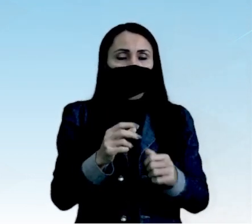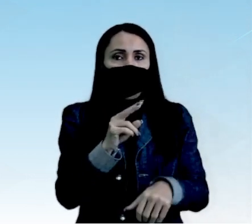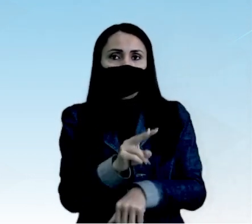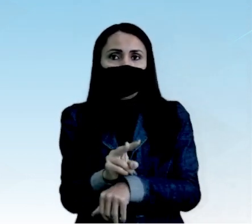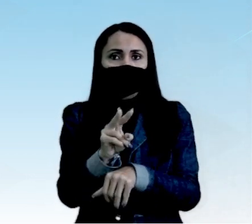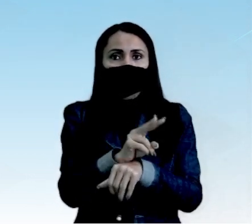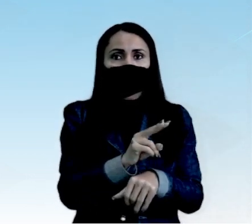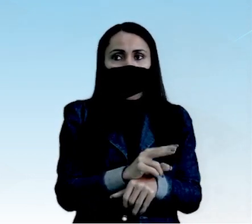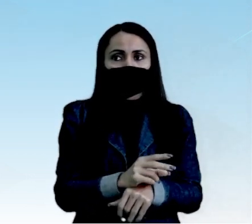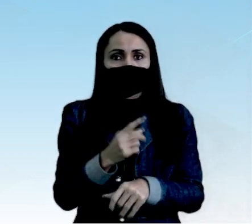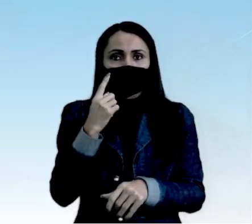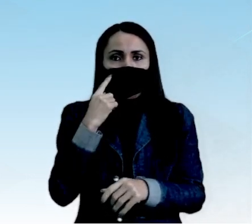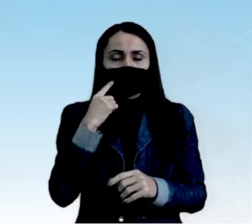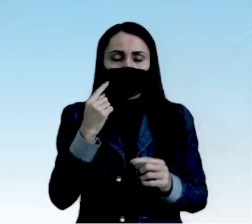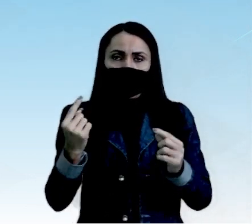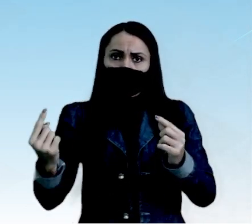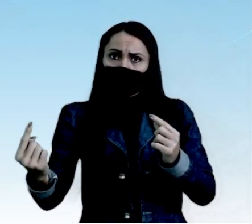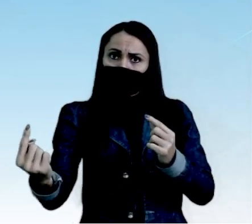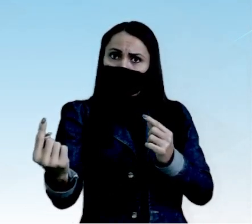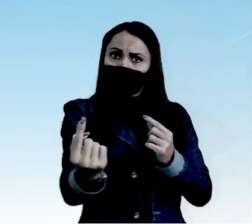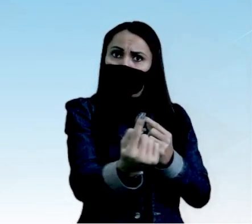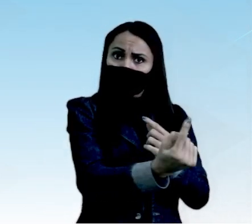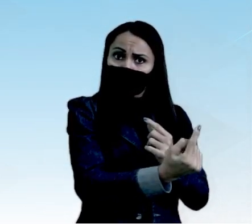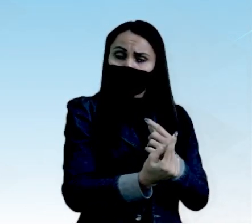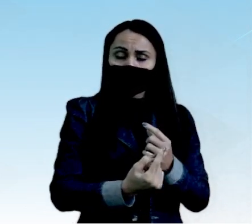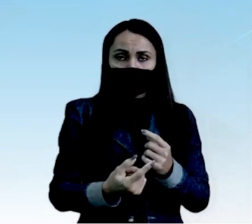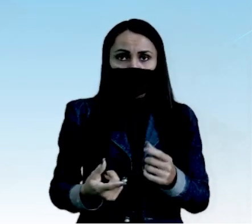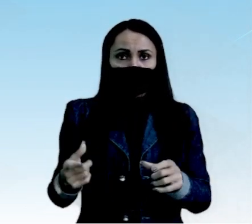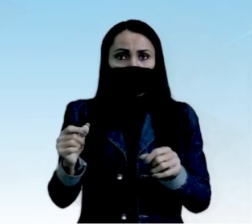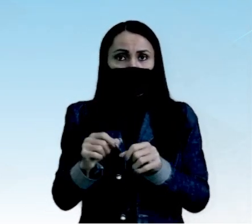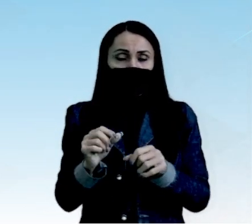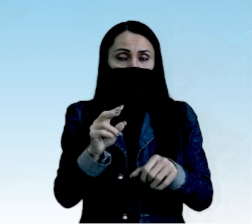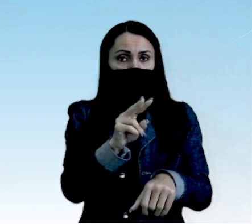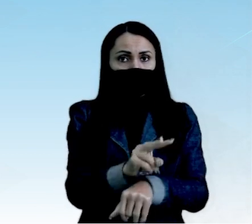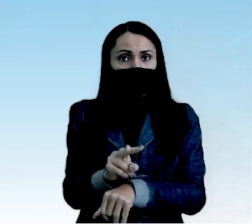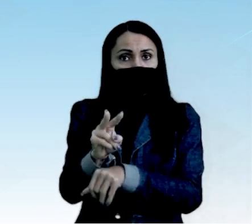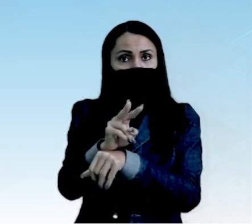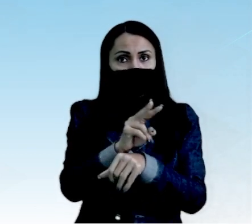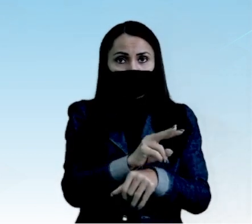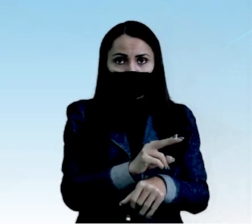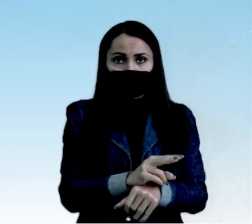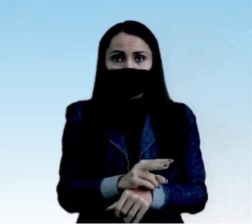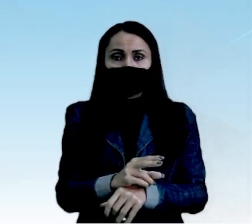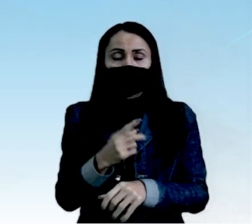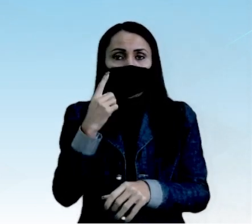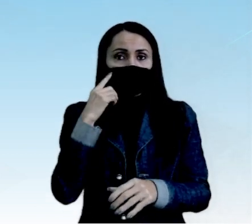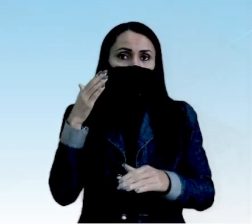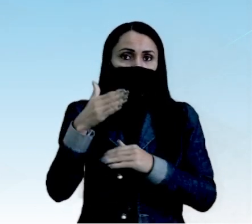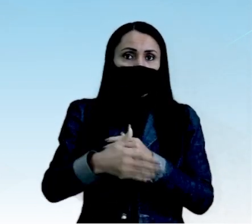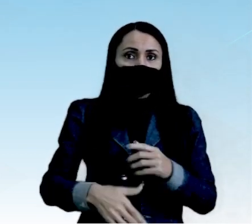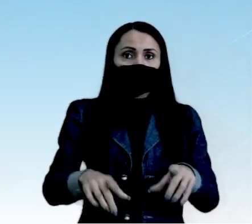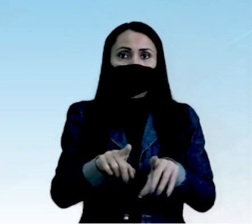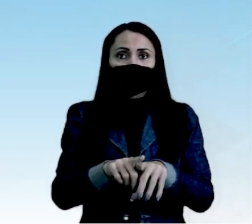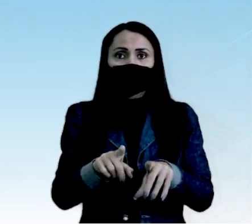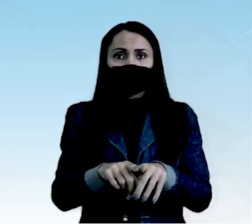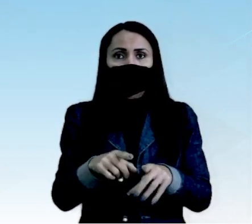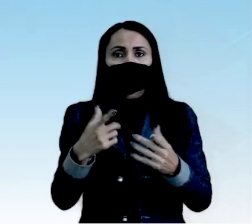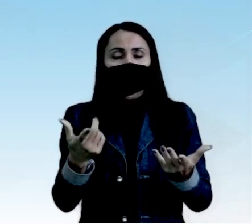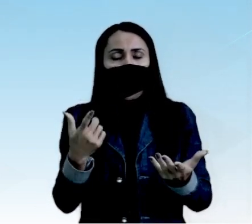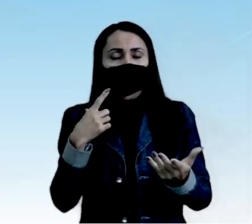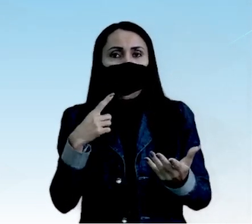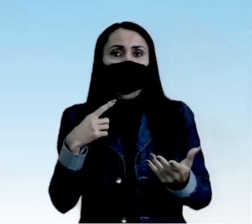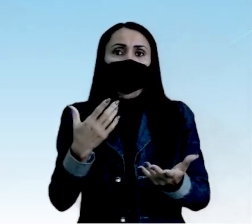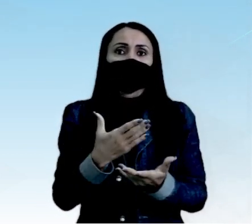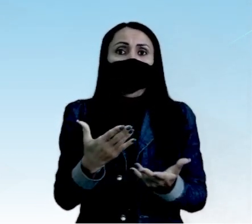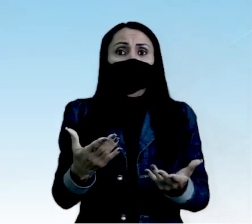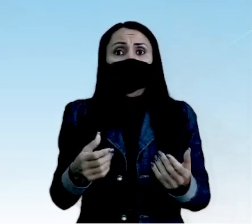proteger, criavam suas cercas, né? Faziam a proteção física, mas dentro tinha que imitar o que estava lá fora.